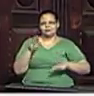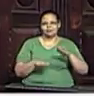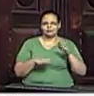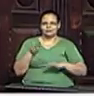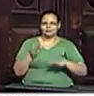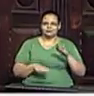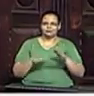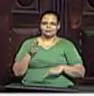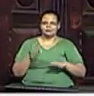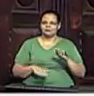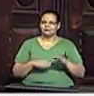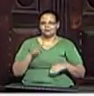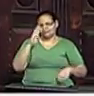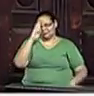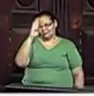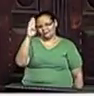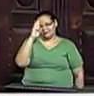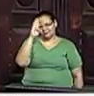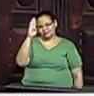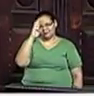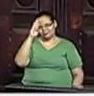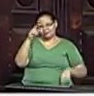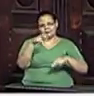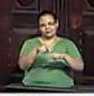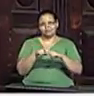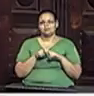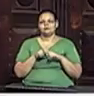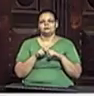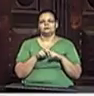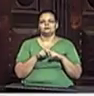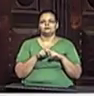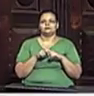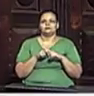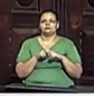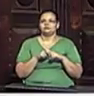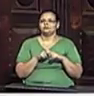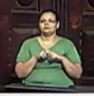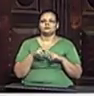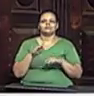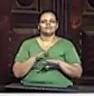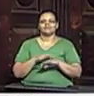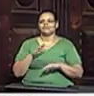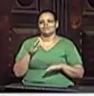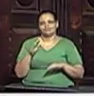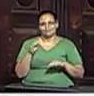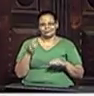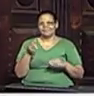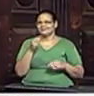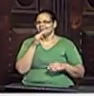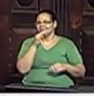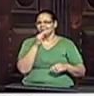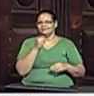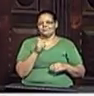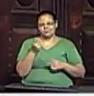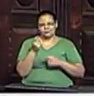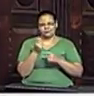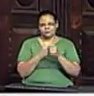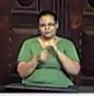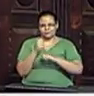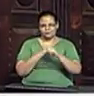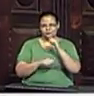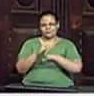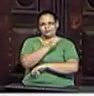talvez seja um dos principais motivos da queda mais acentuada da economia do Rio de